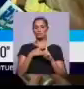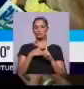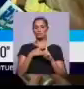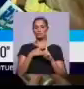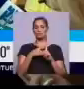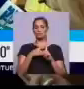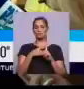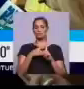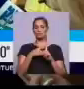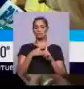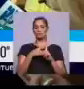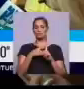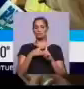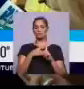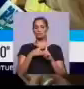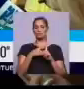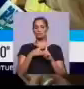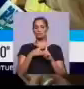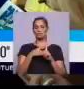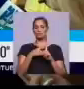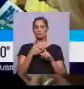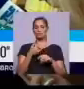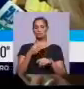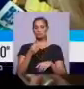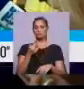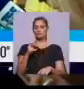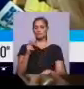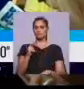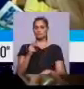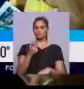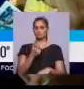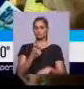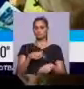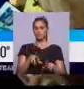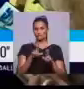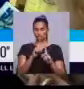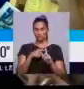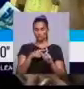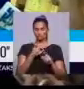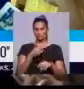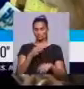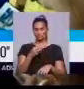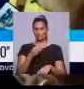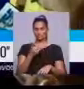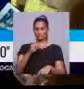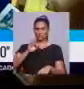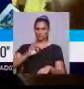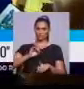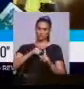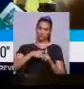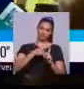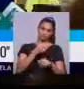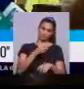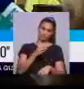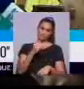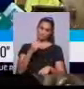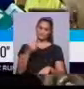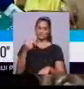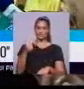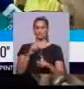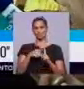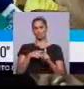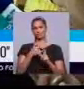vão receber alguma coisa do PRF esperando que 24 25 até 26 possam